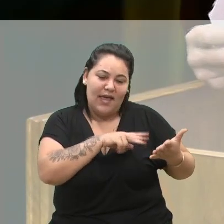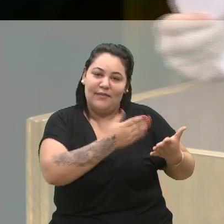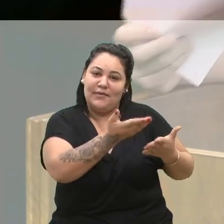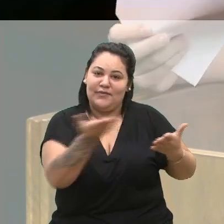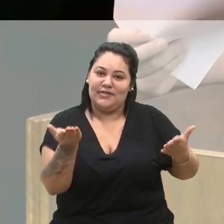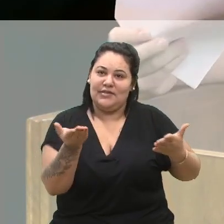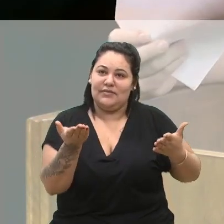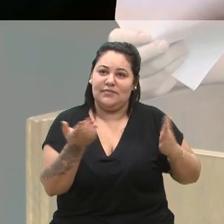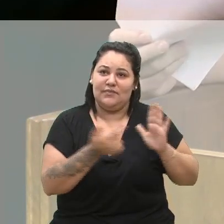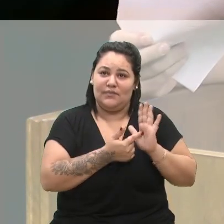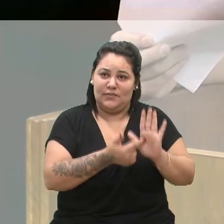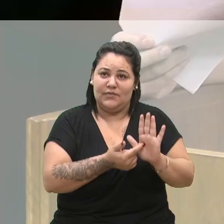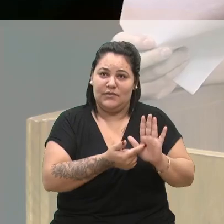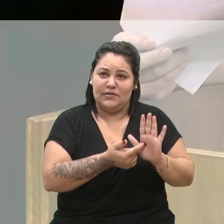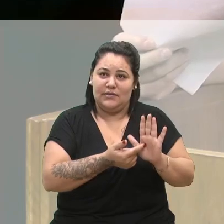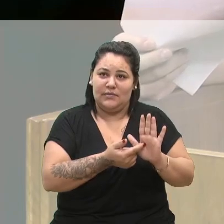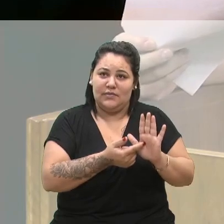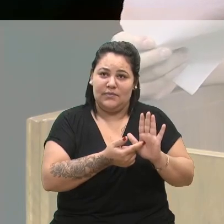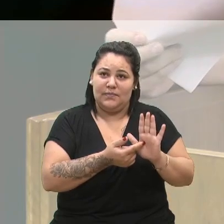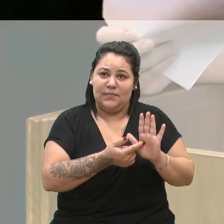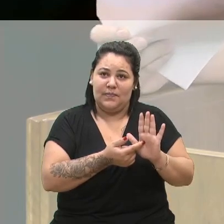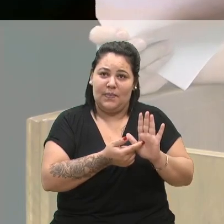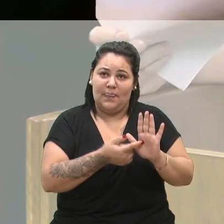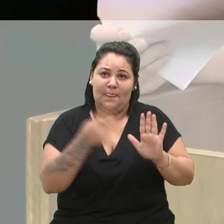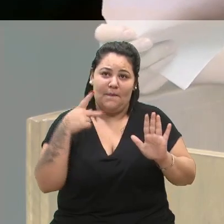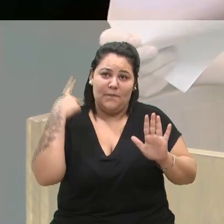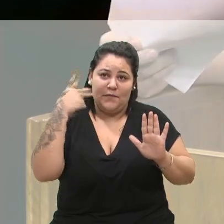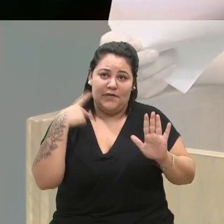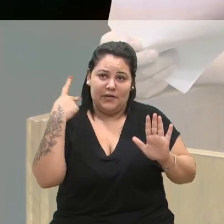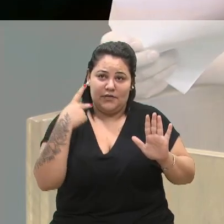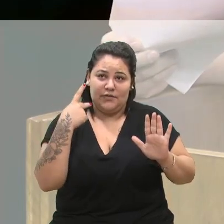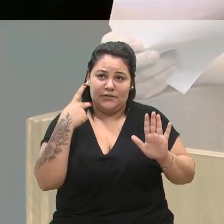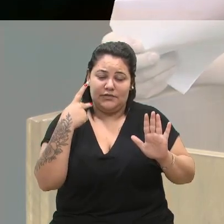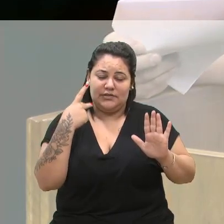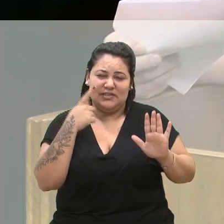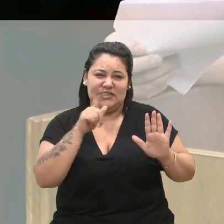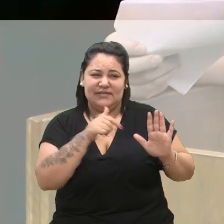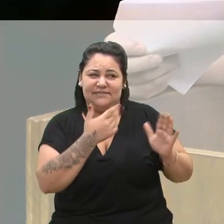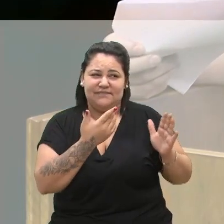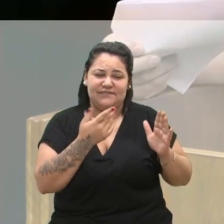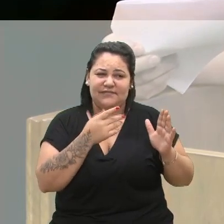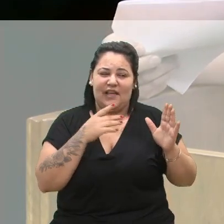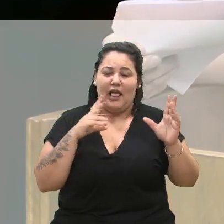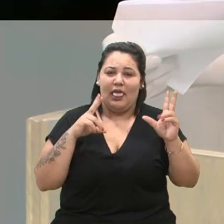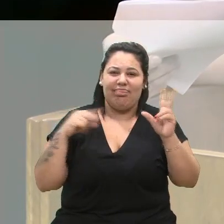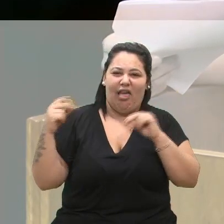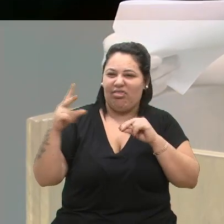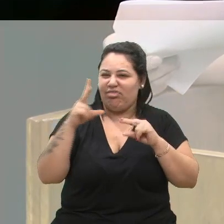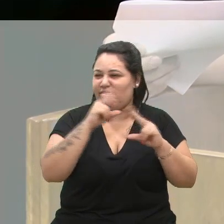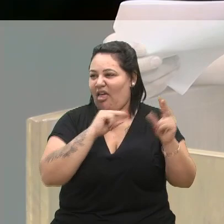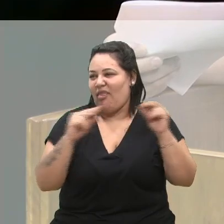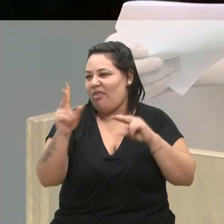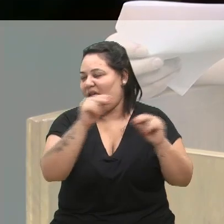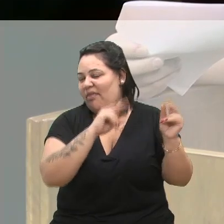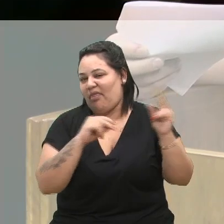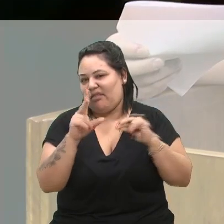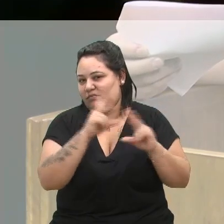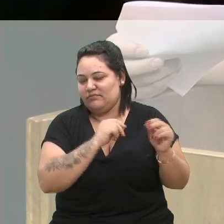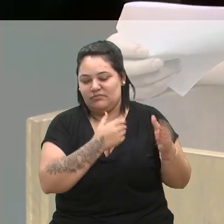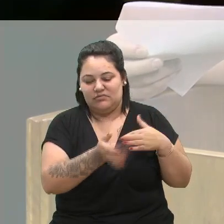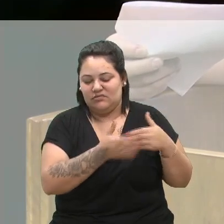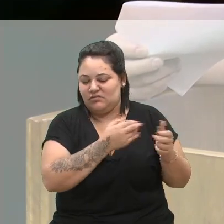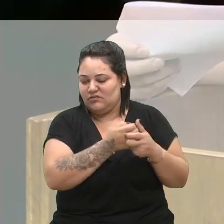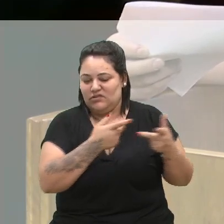para mostrar para os nobres pares que rótulos, caixinhas ou qualquer coisa que